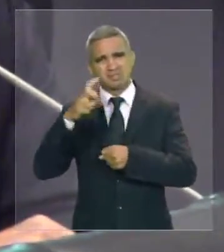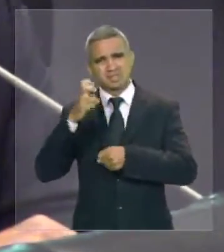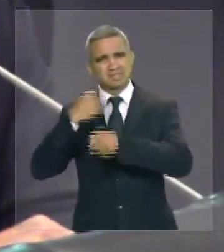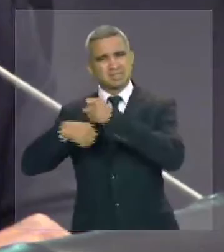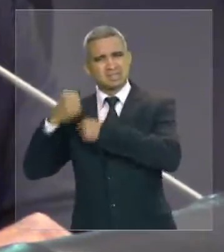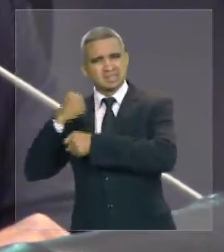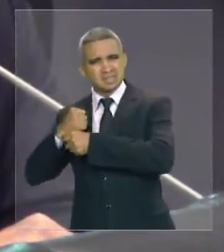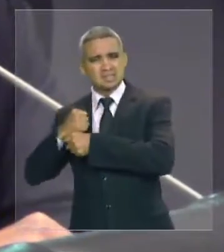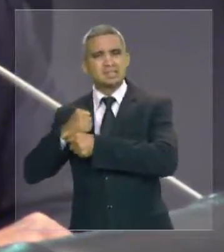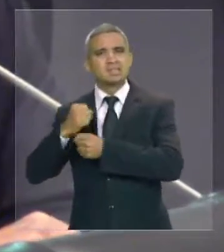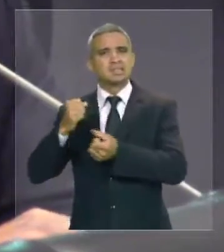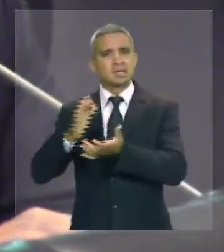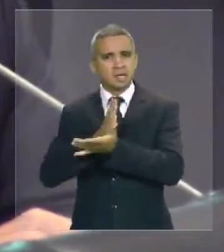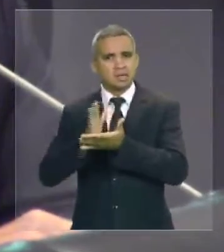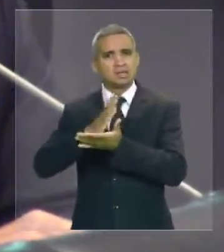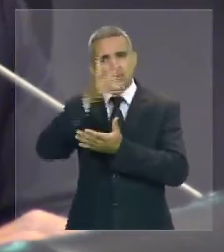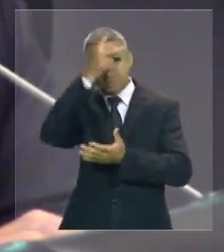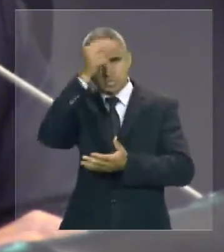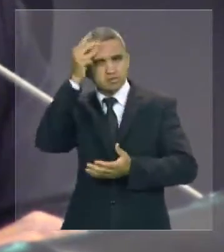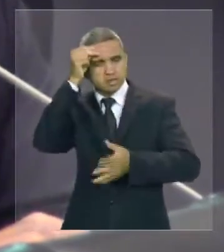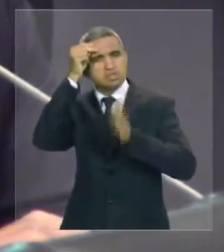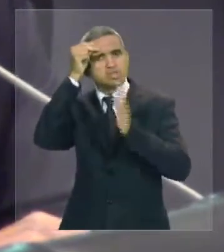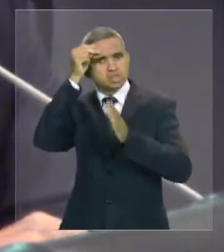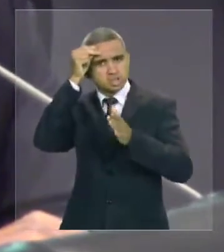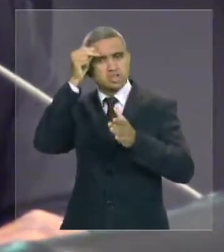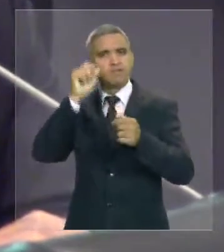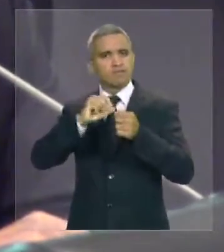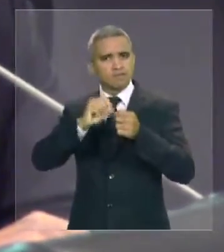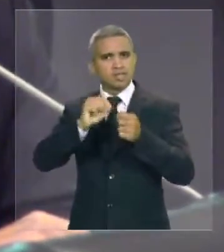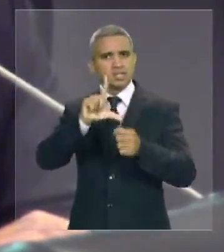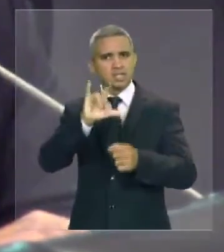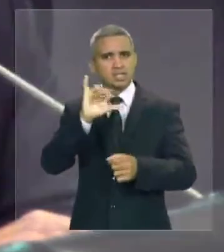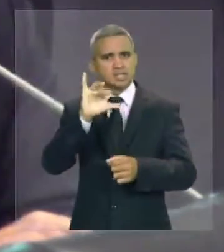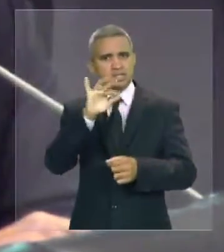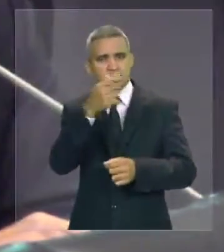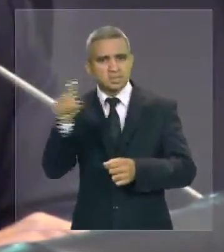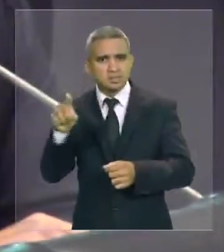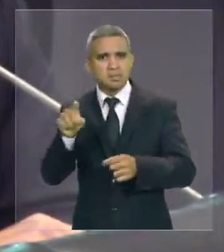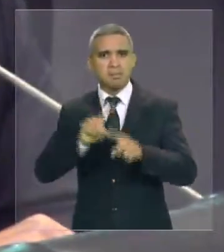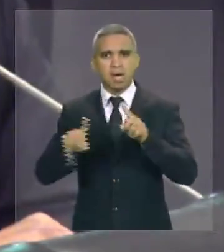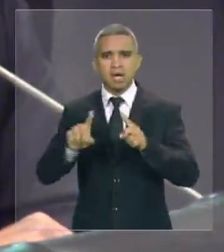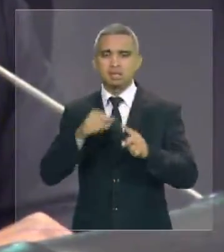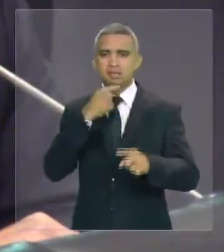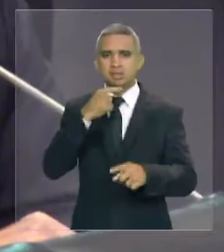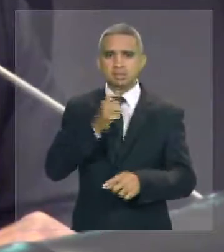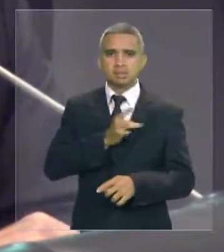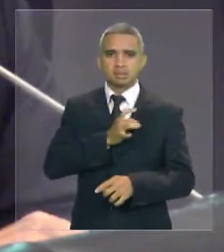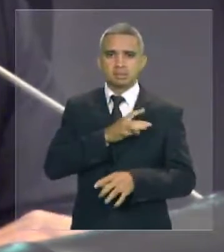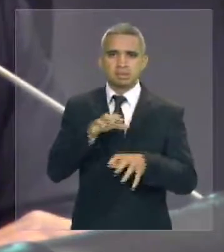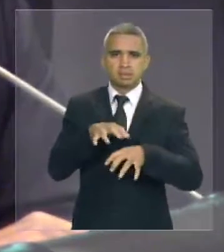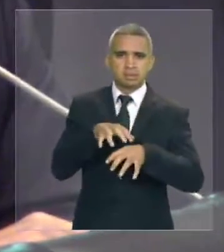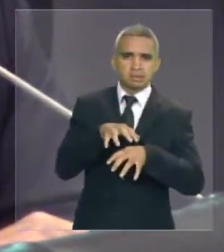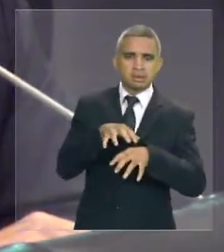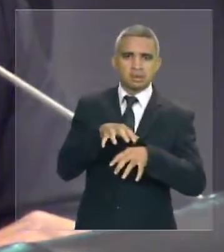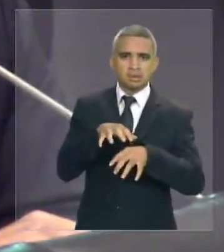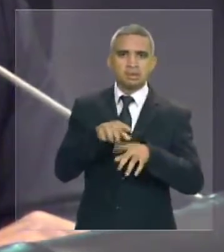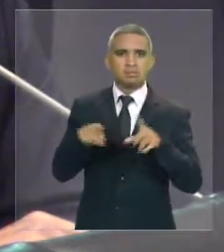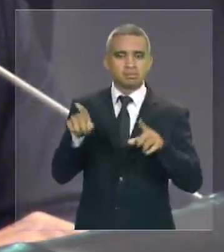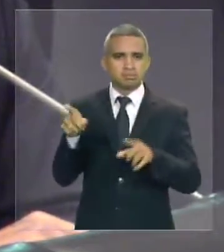respeito muito a classe empresarial, mas nós vivemos no capitalismo, e no capitalismo